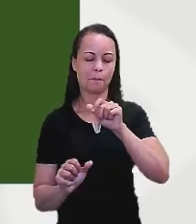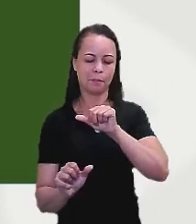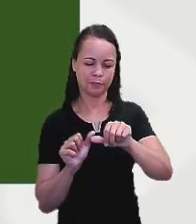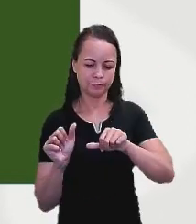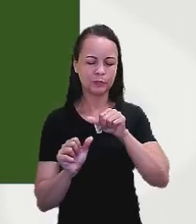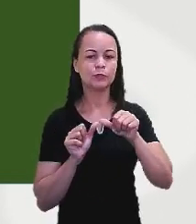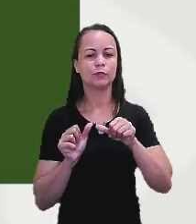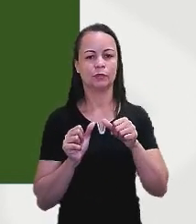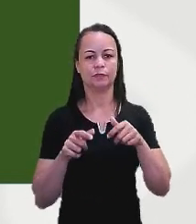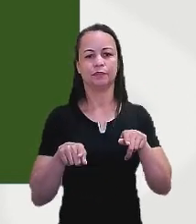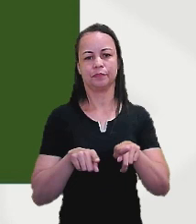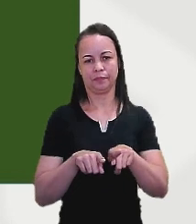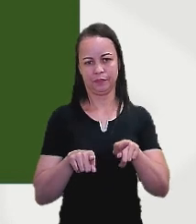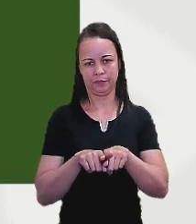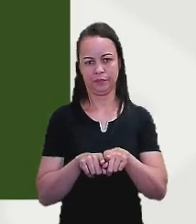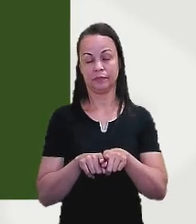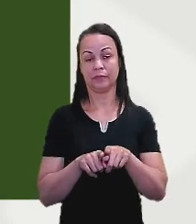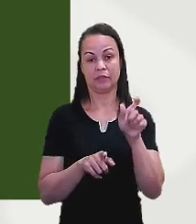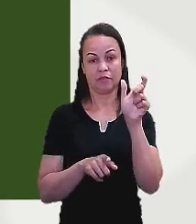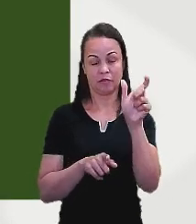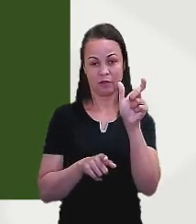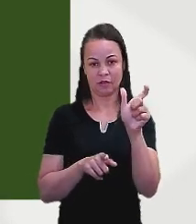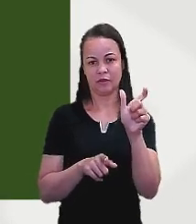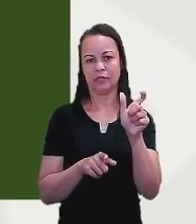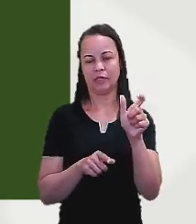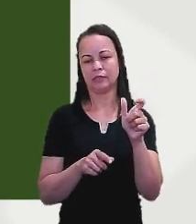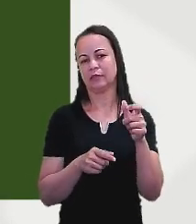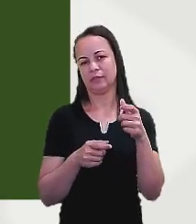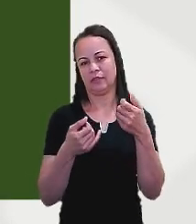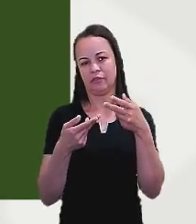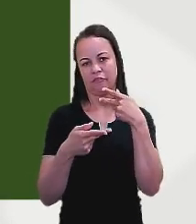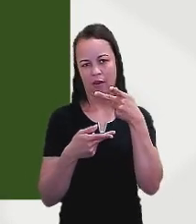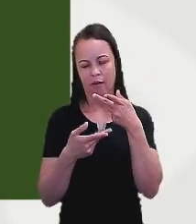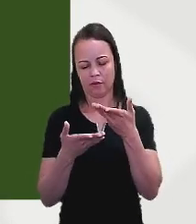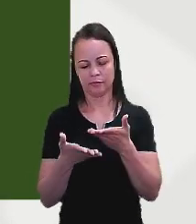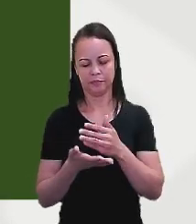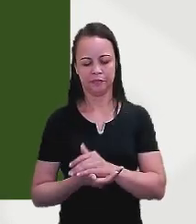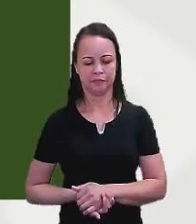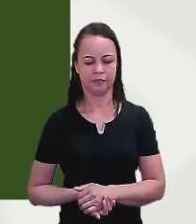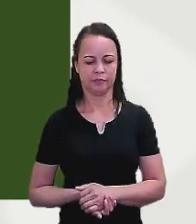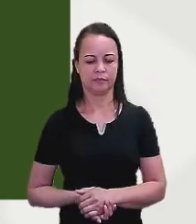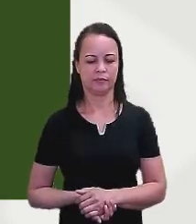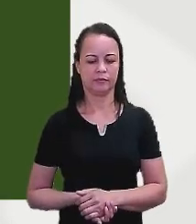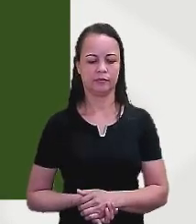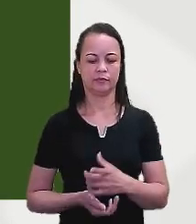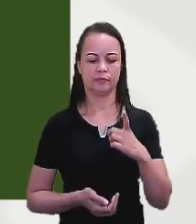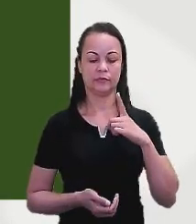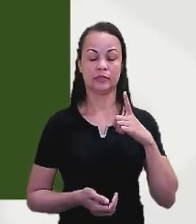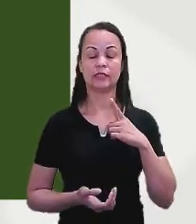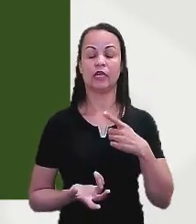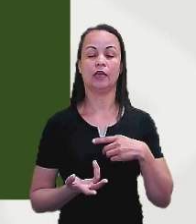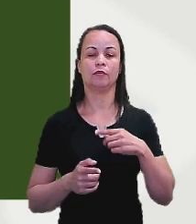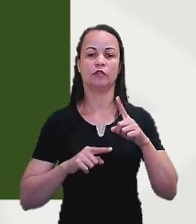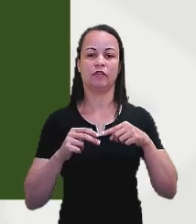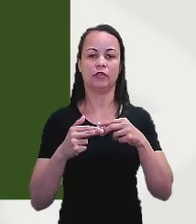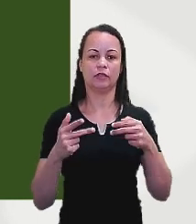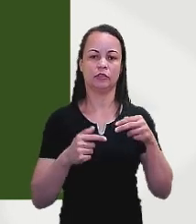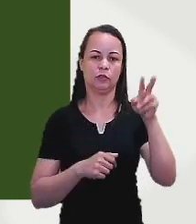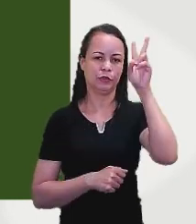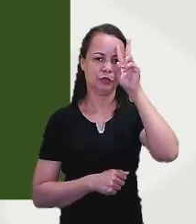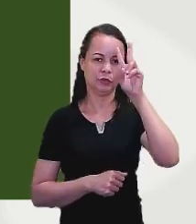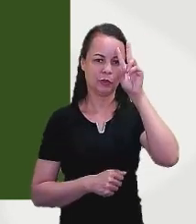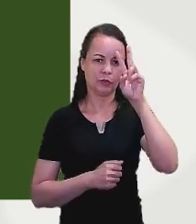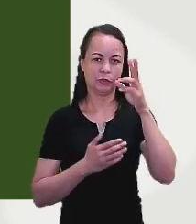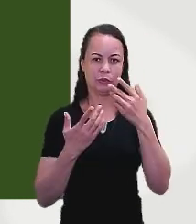muda a forma da palavra ser dita. Temos a variação linguística